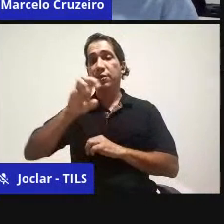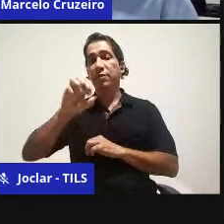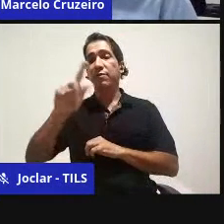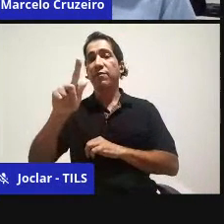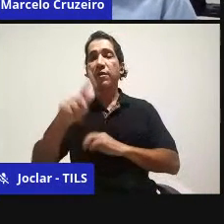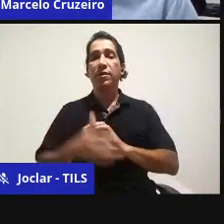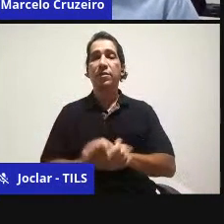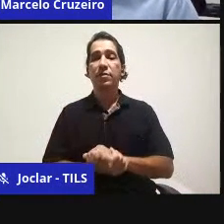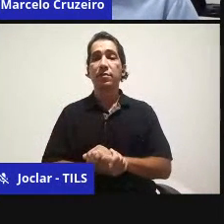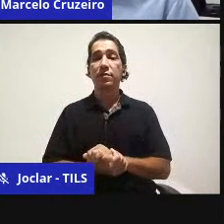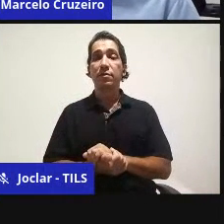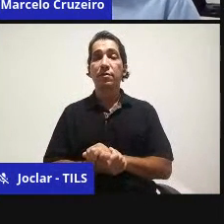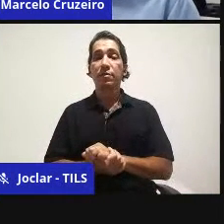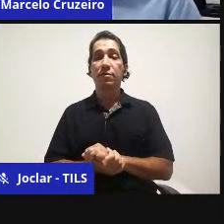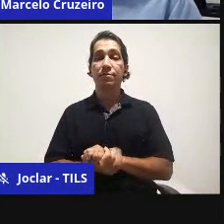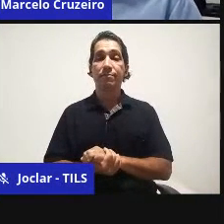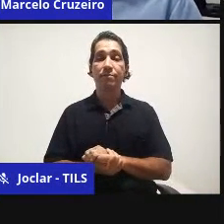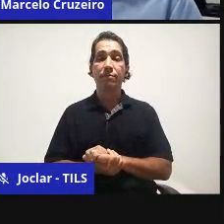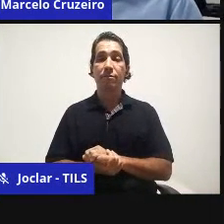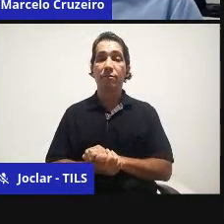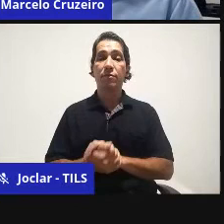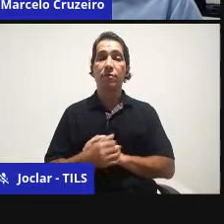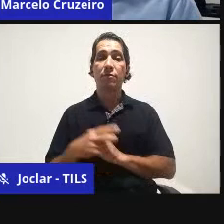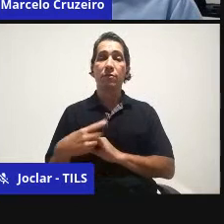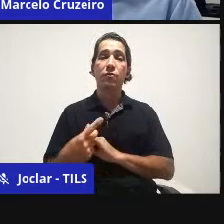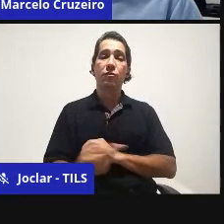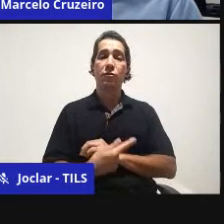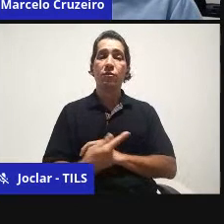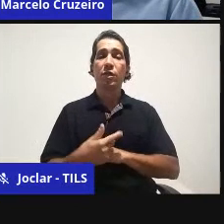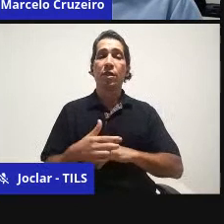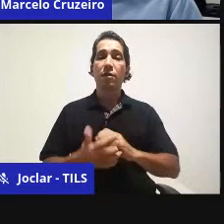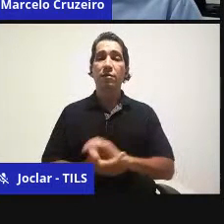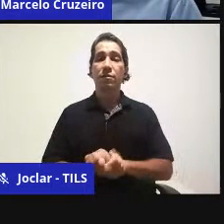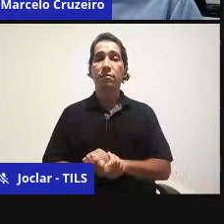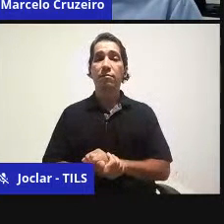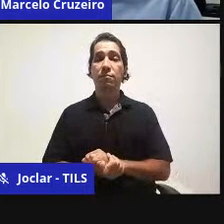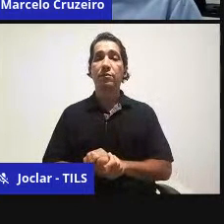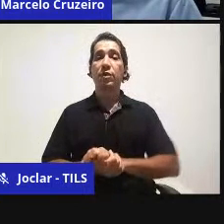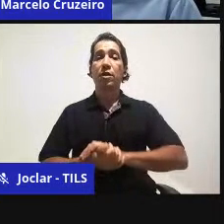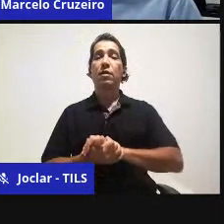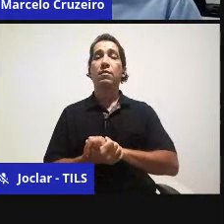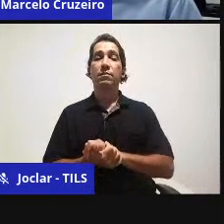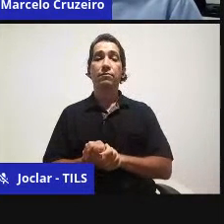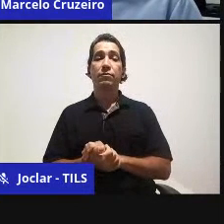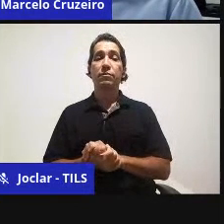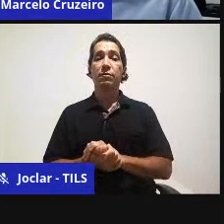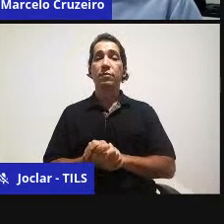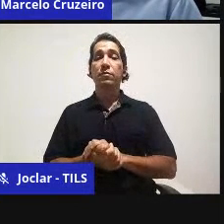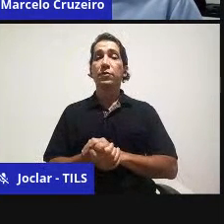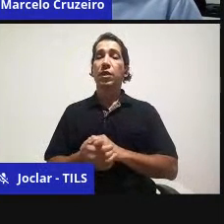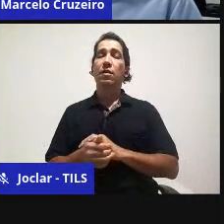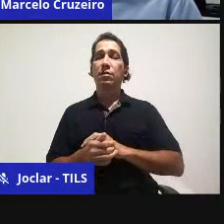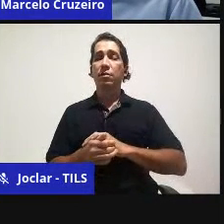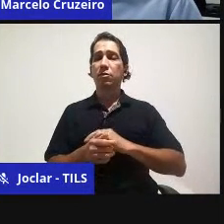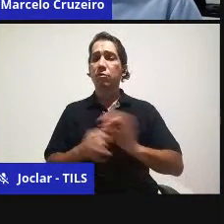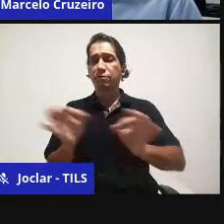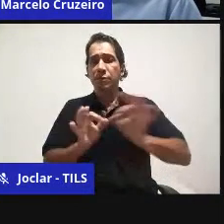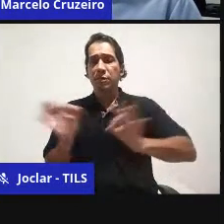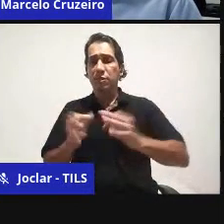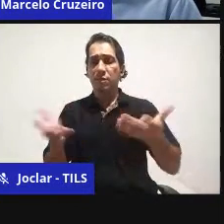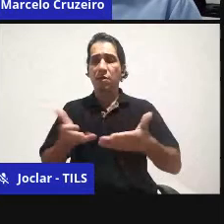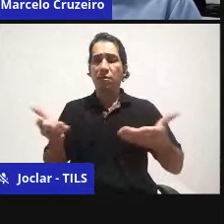né, que a gente está desenvolvendo agora para um cliente relacionado ao agronegócio, né, num